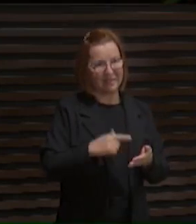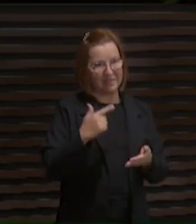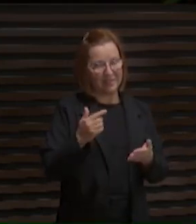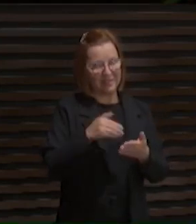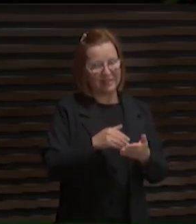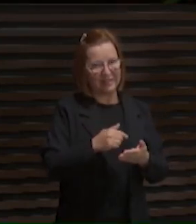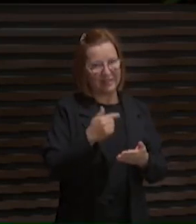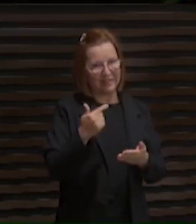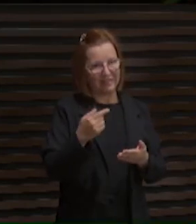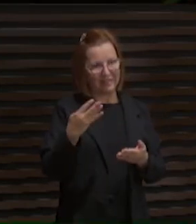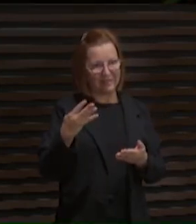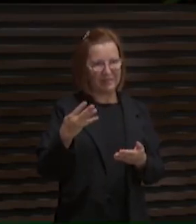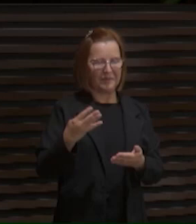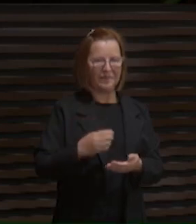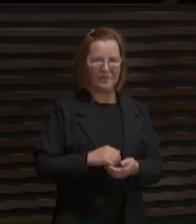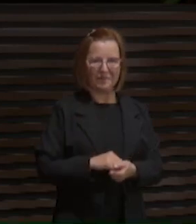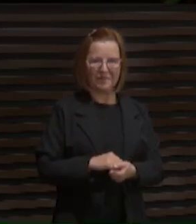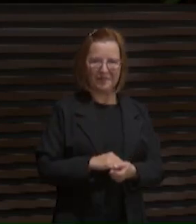NVI.